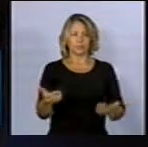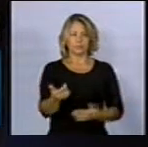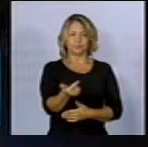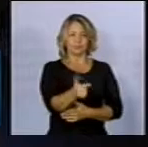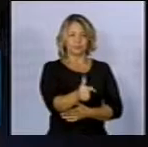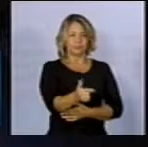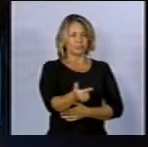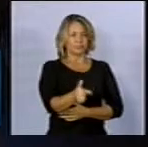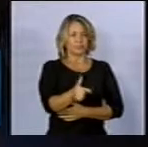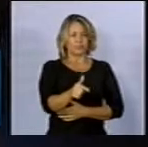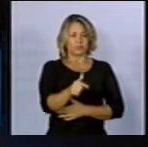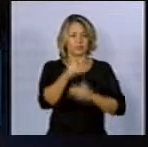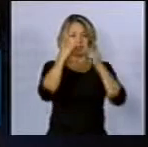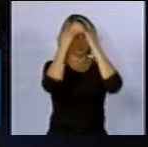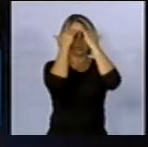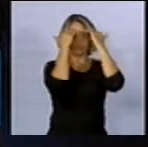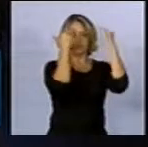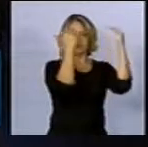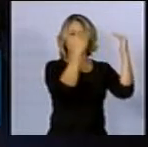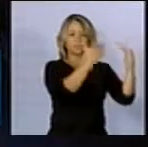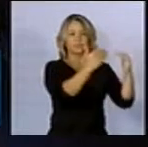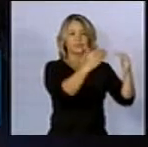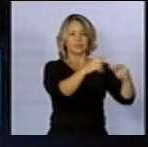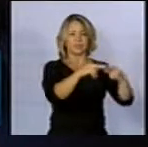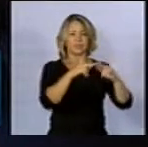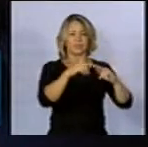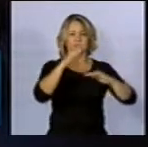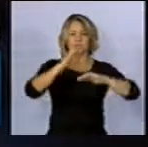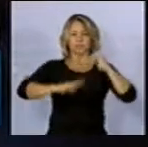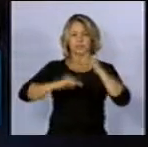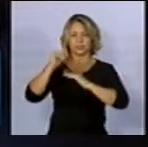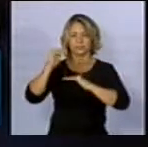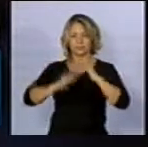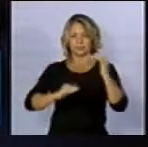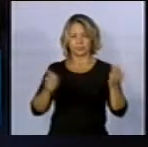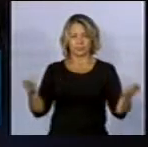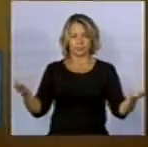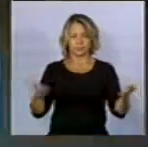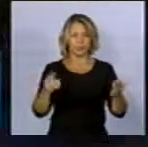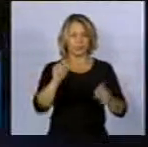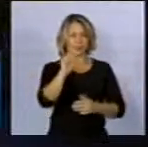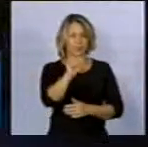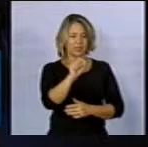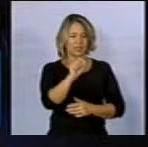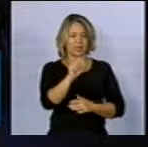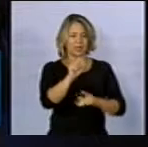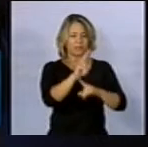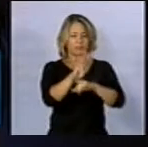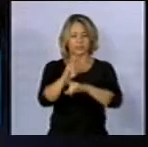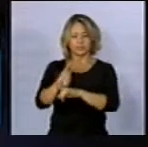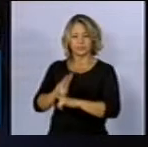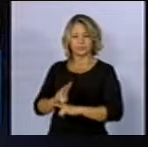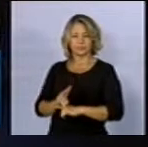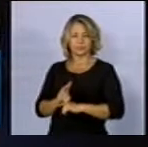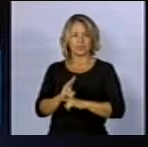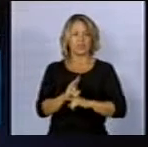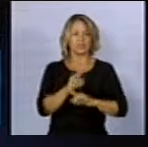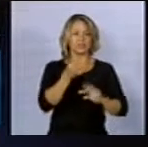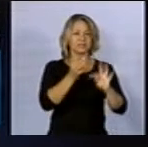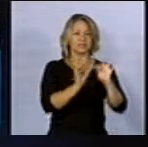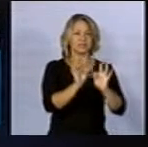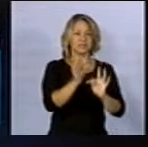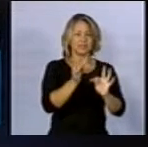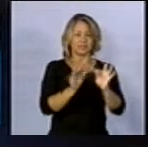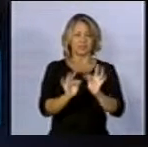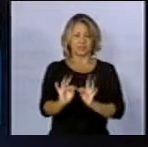eh respeitada para os nossos profissionais que é a supervisão das técnicas